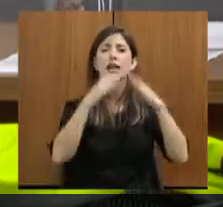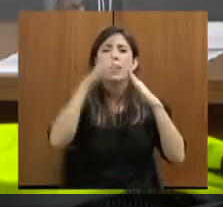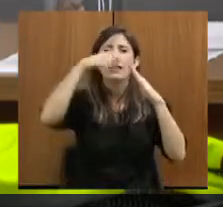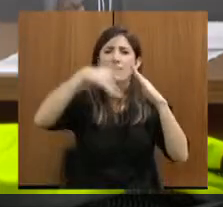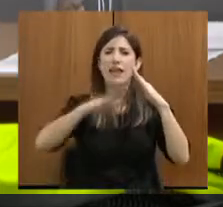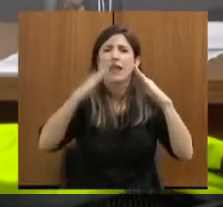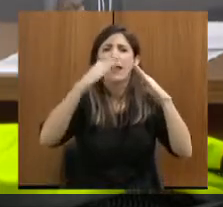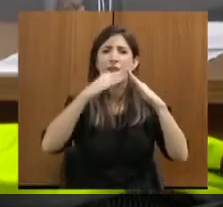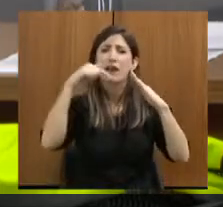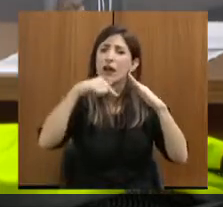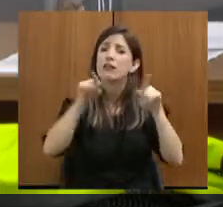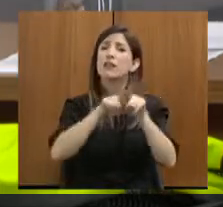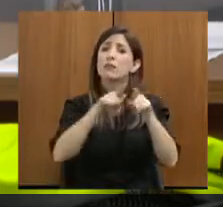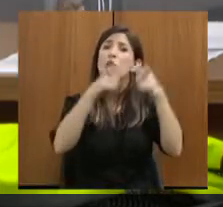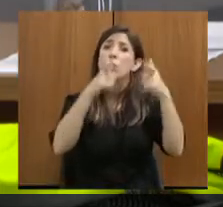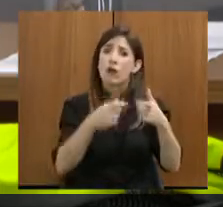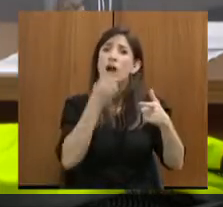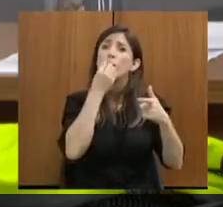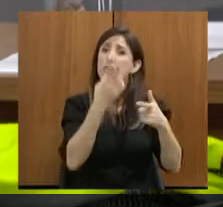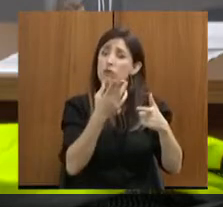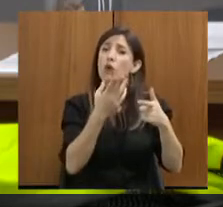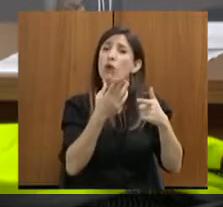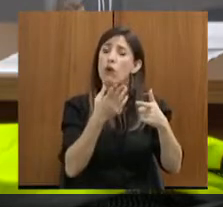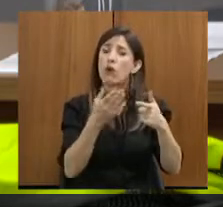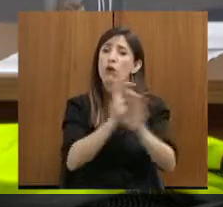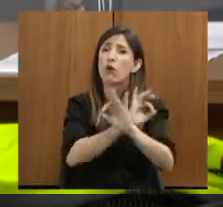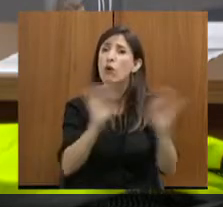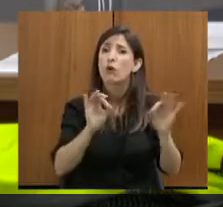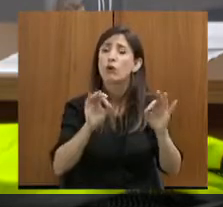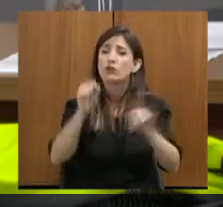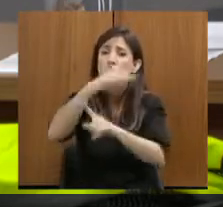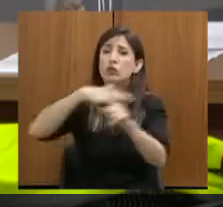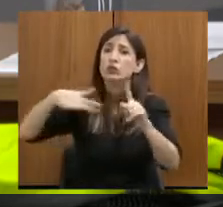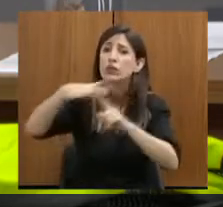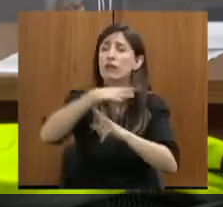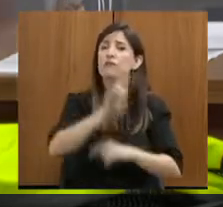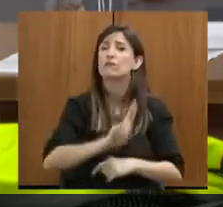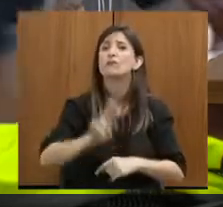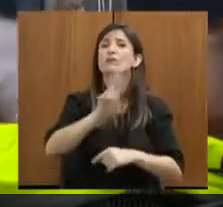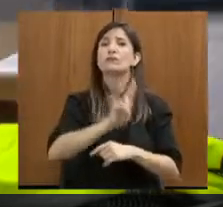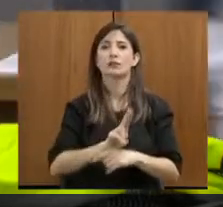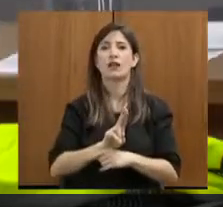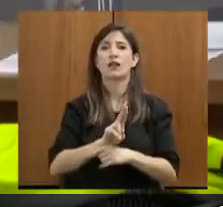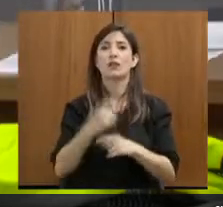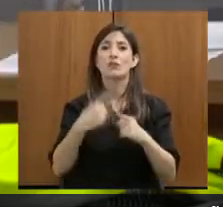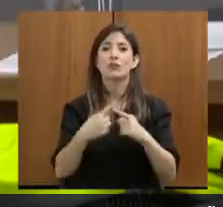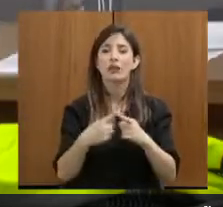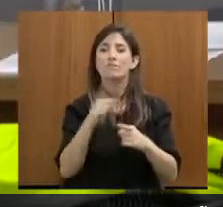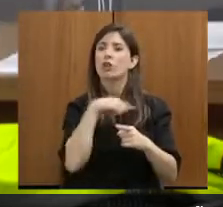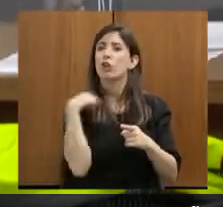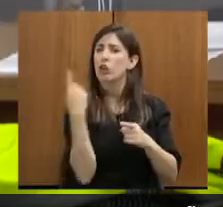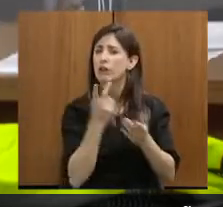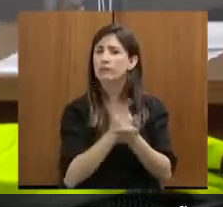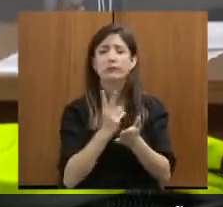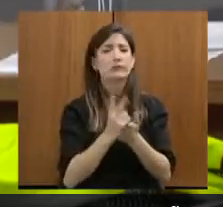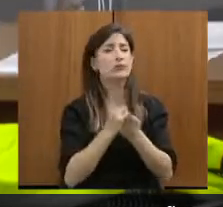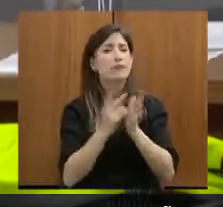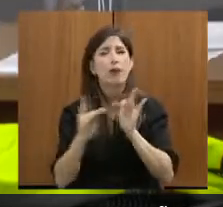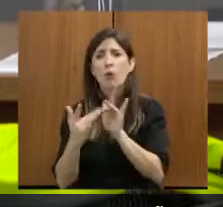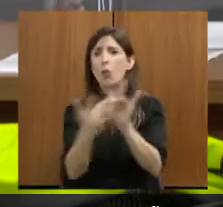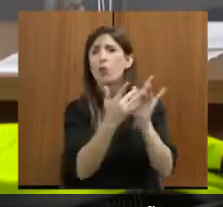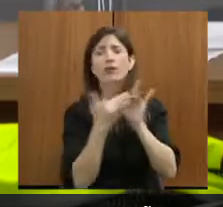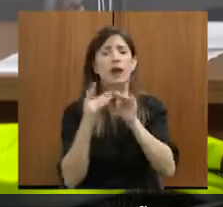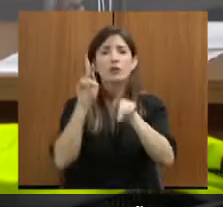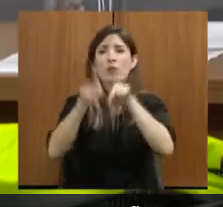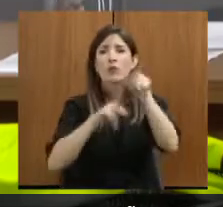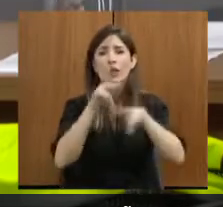indispensável porque porque nós estamos de frente à população Ah tá todo